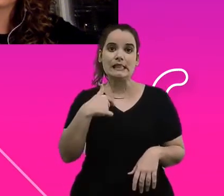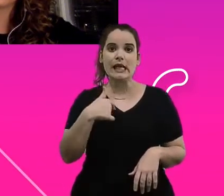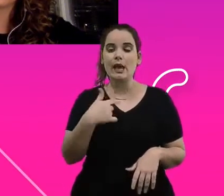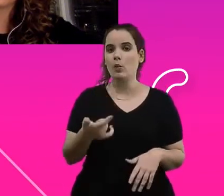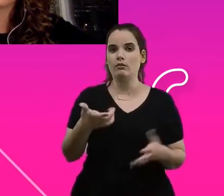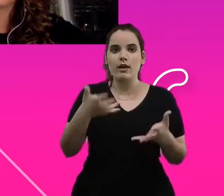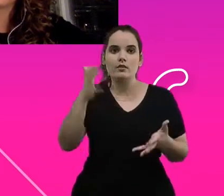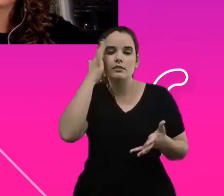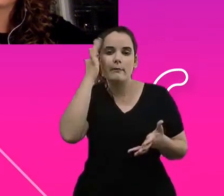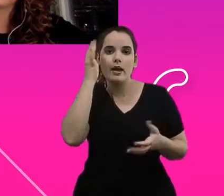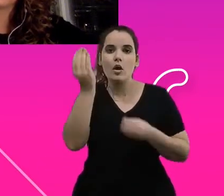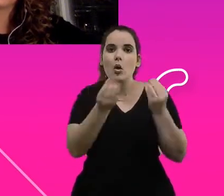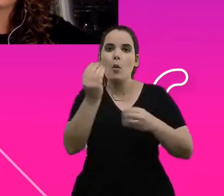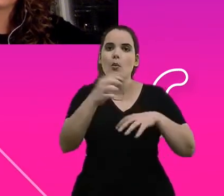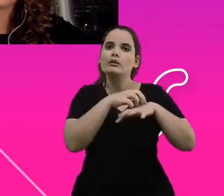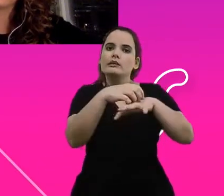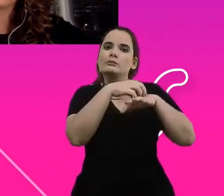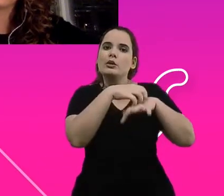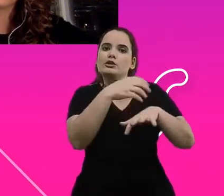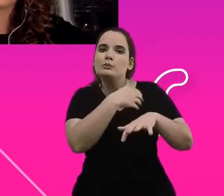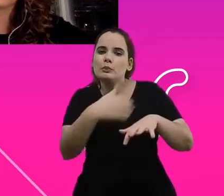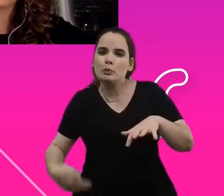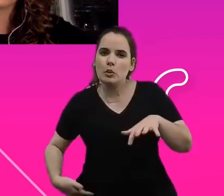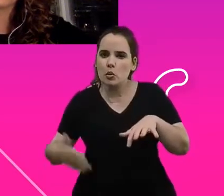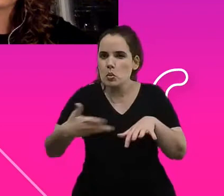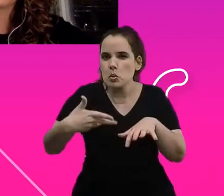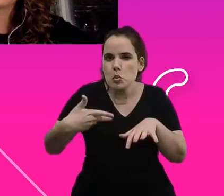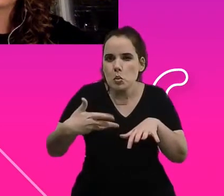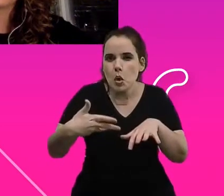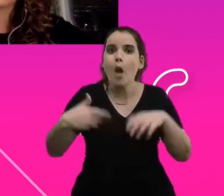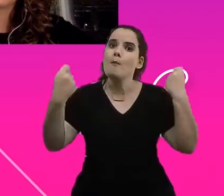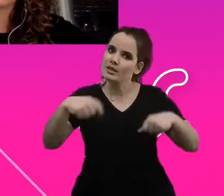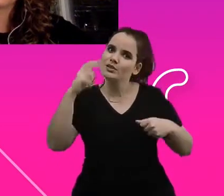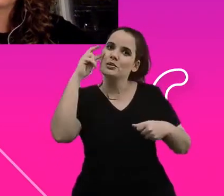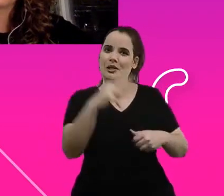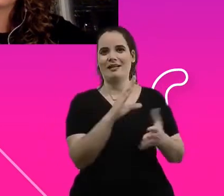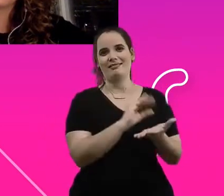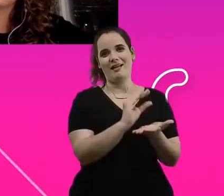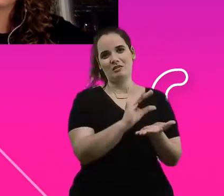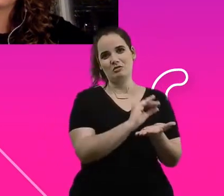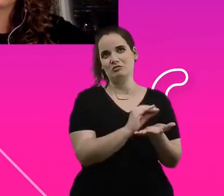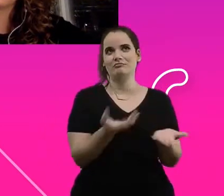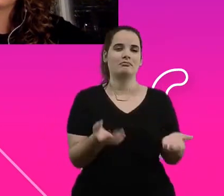cidade, eu simplesmente tenho que perguntar aos dados, sejam eles um Excel,